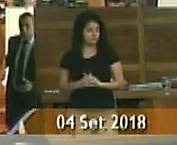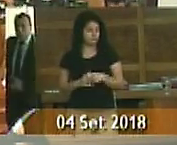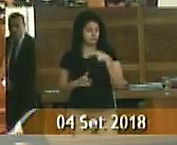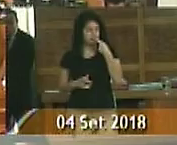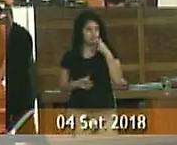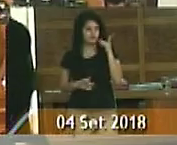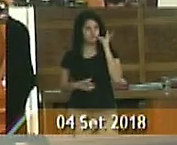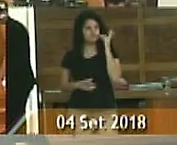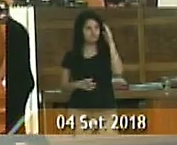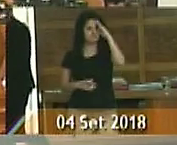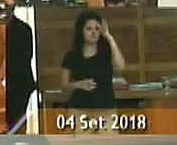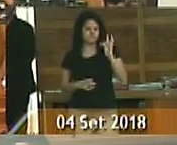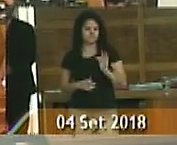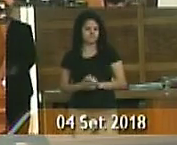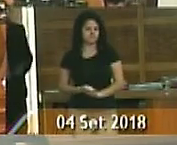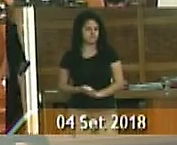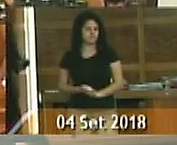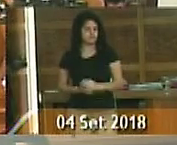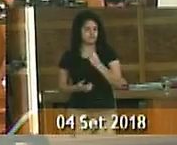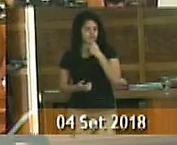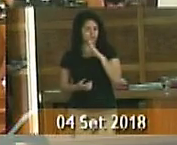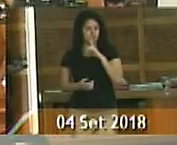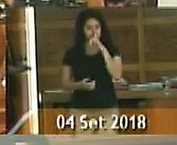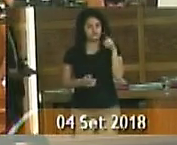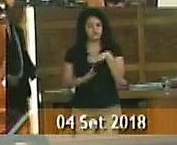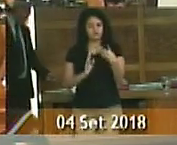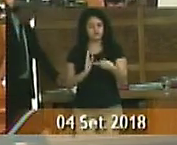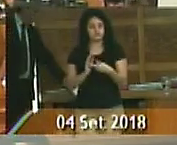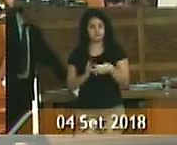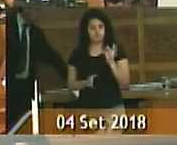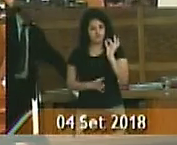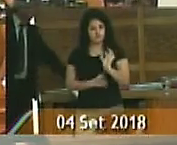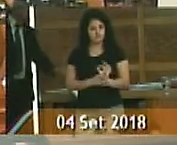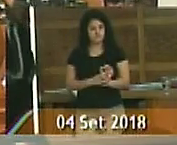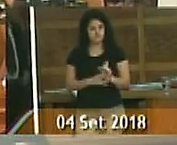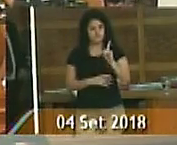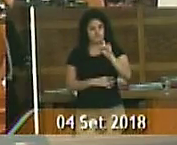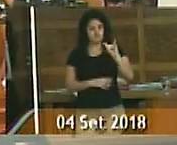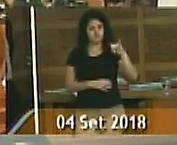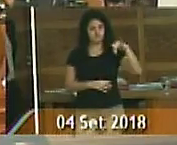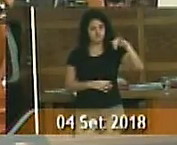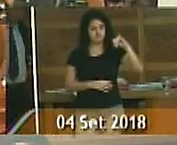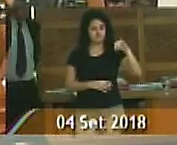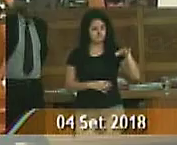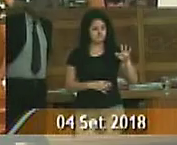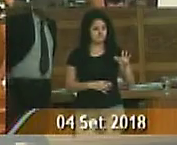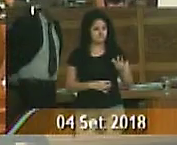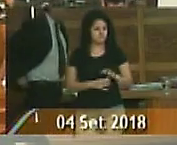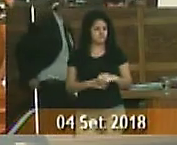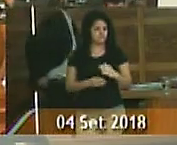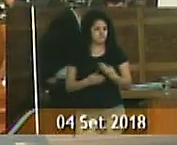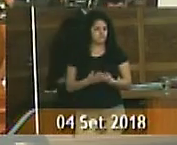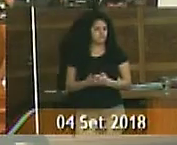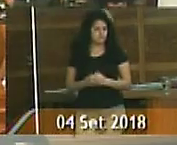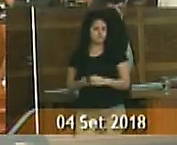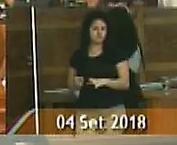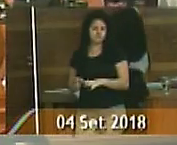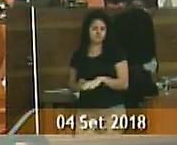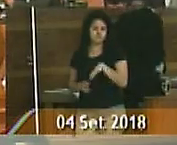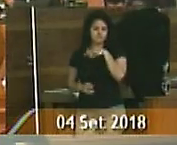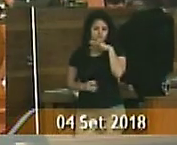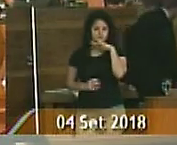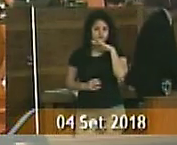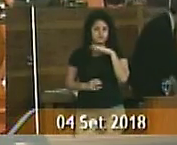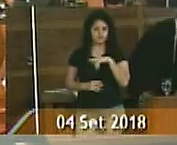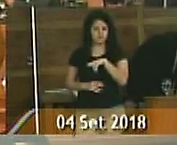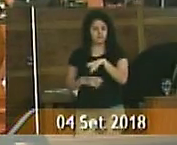palavra, vereador Sargento Timóteo. Bom, gente, bom dia a todos. Realmente, o DENIT deixa algumas coisas a desejar, né? Realmente,